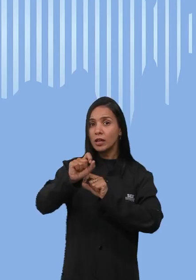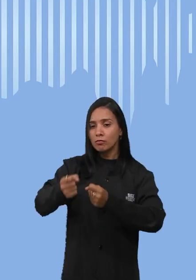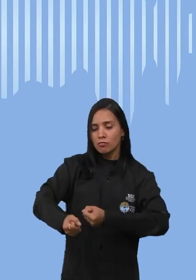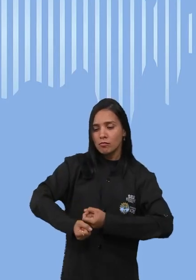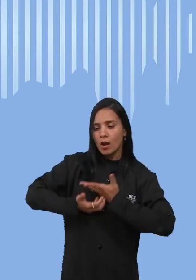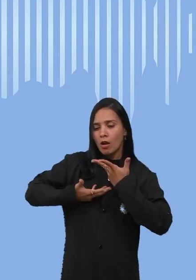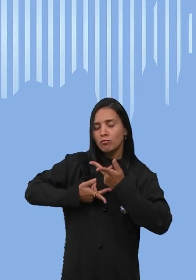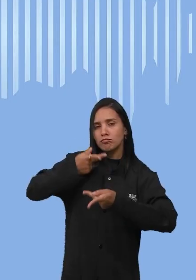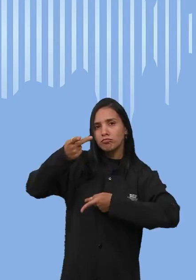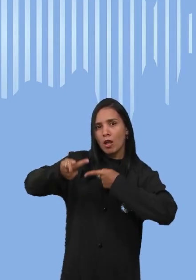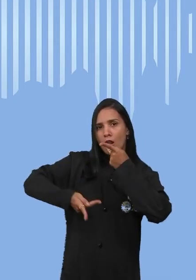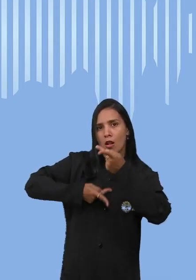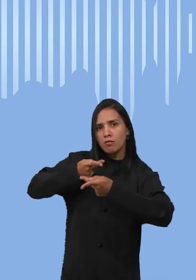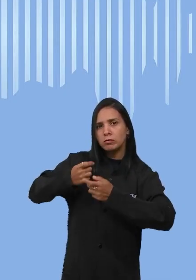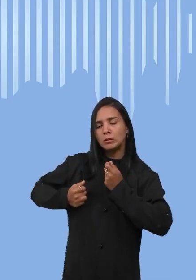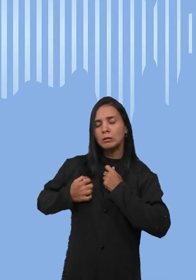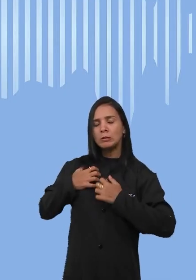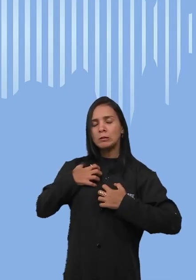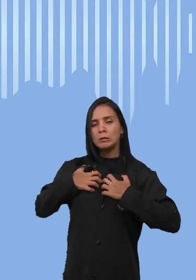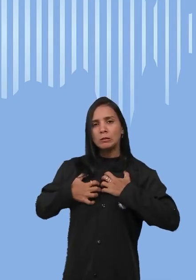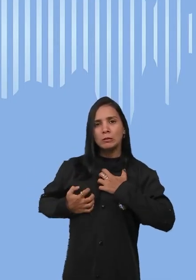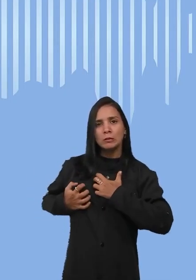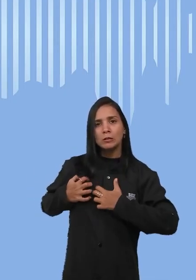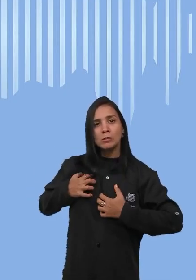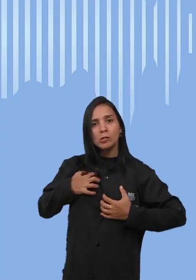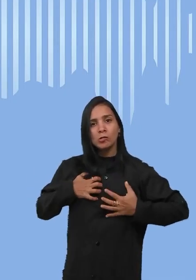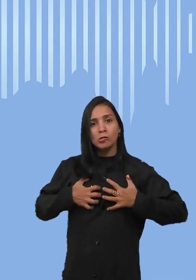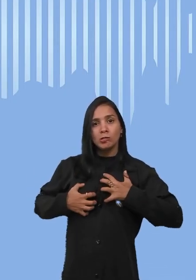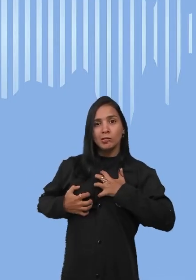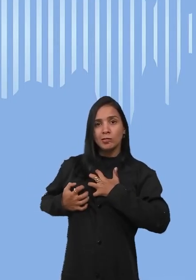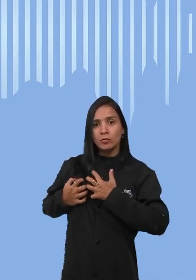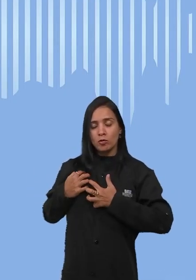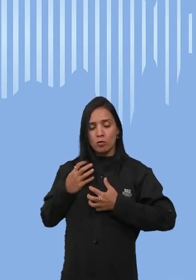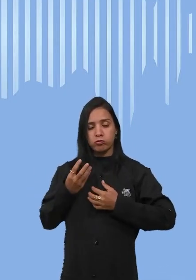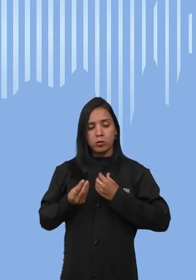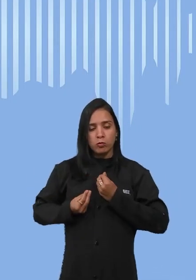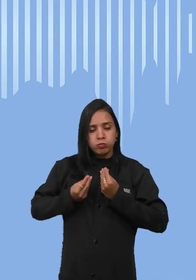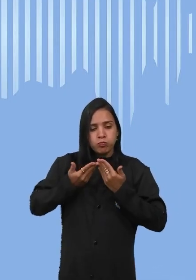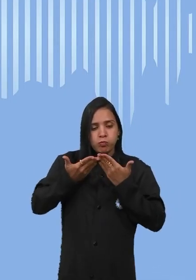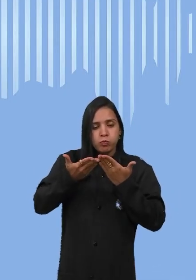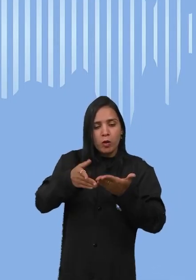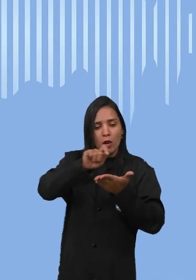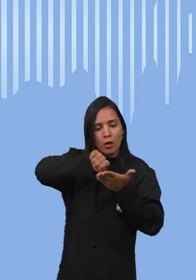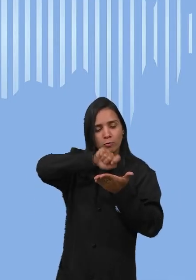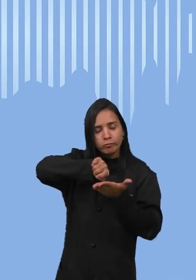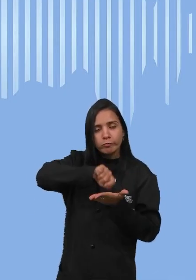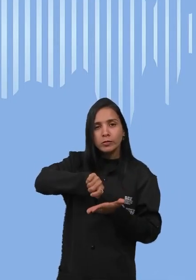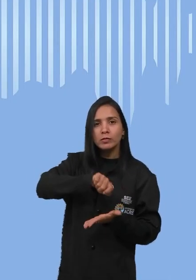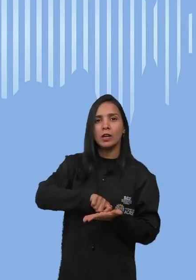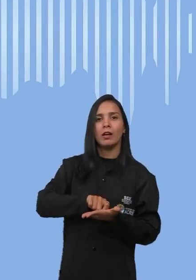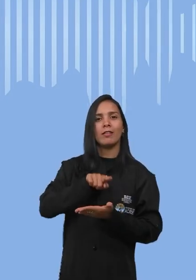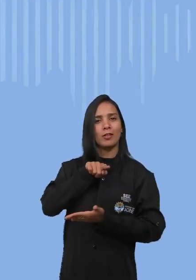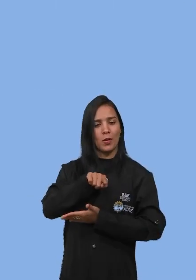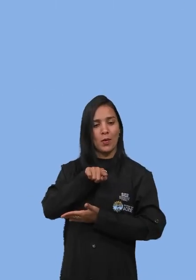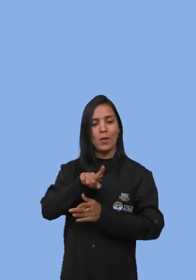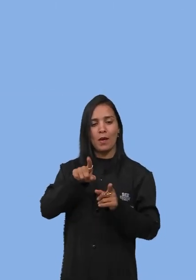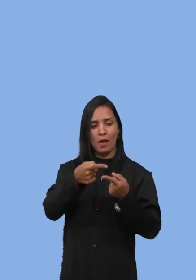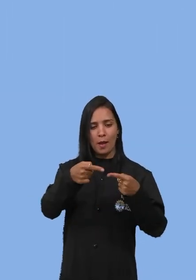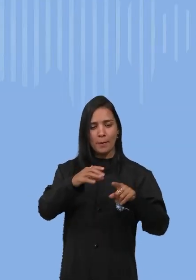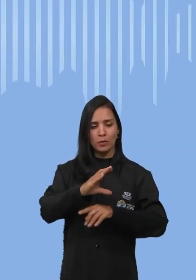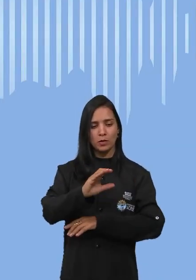Cálice foi uma das músicas que conseguiu trazer um pouco desse sentimento. Então, a